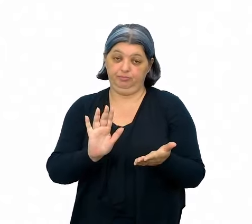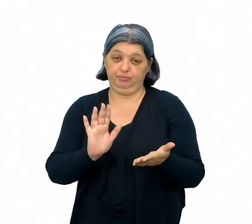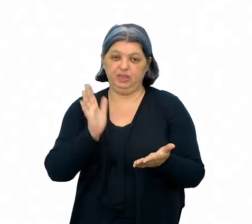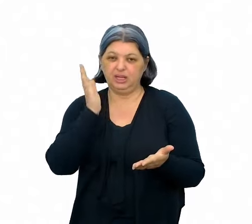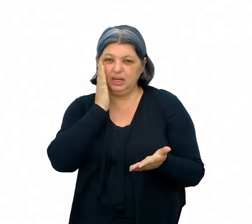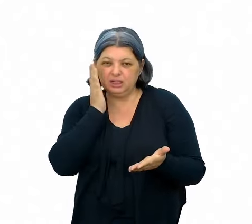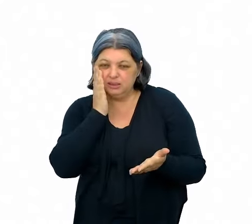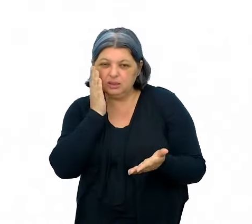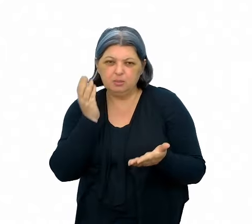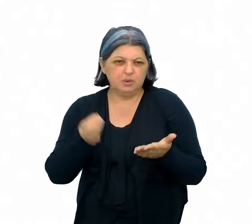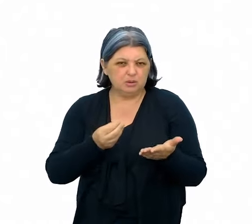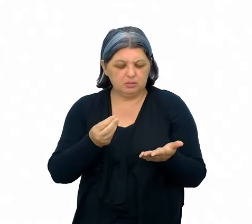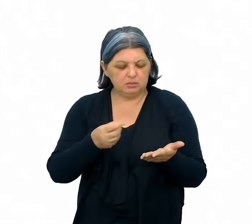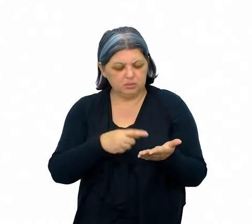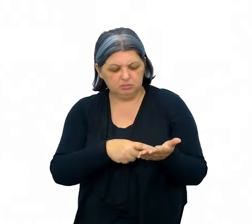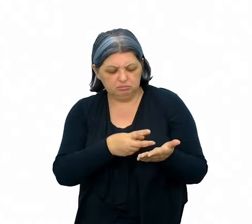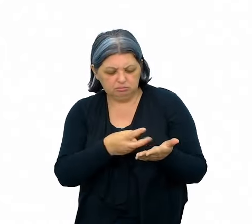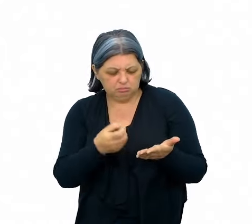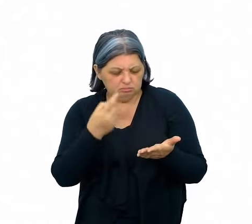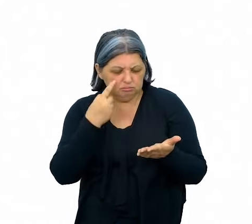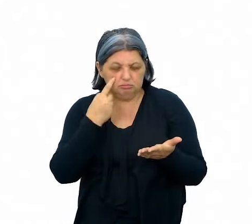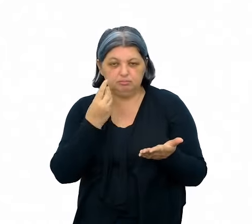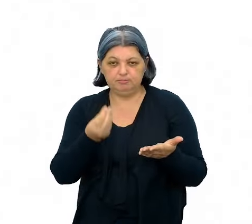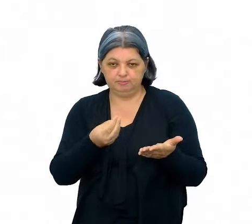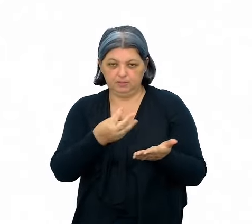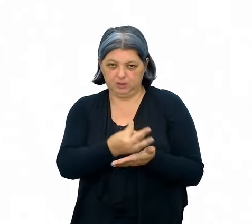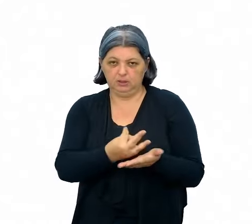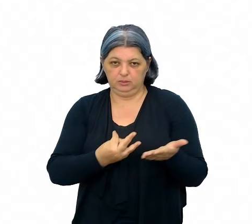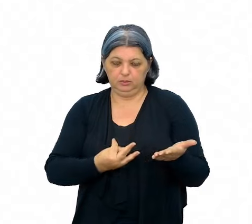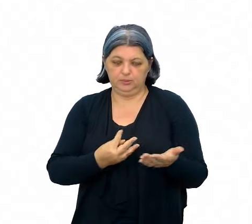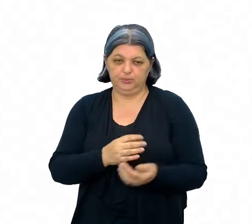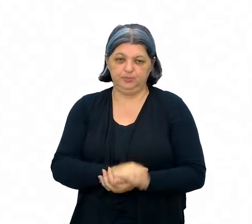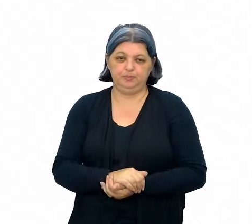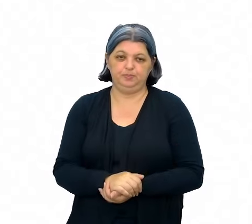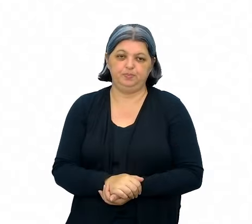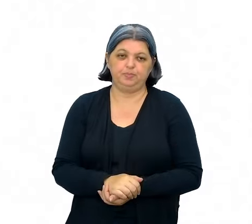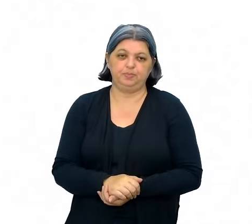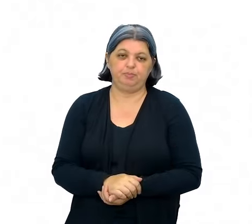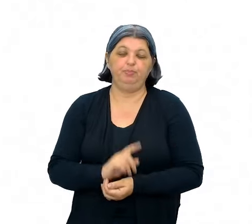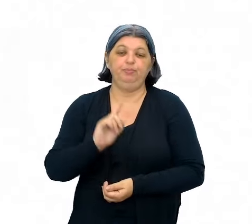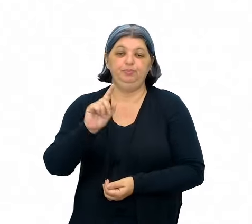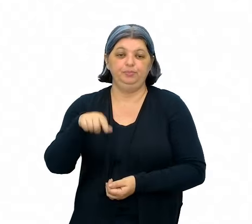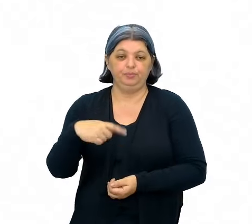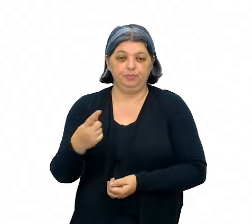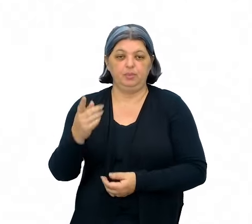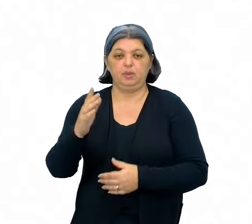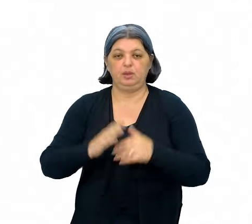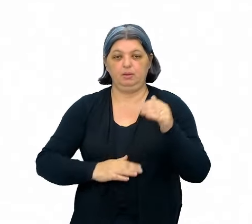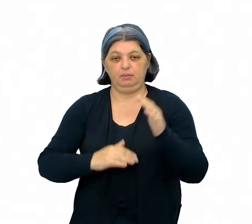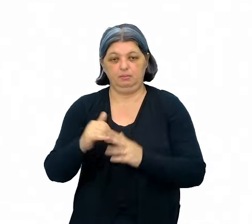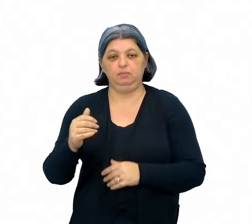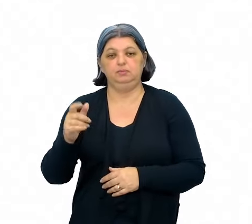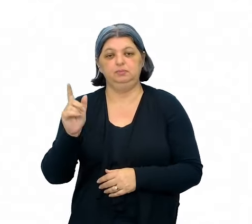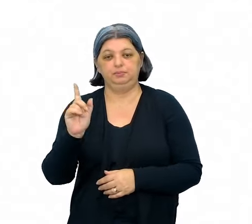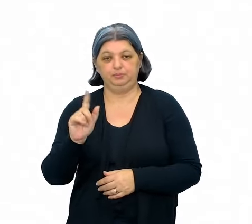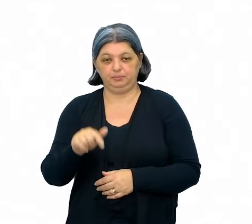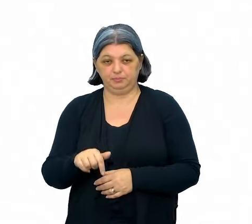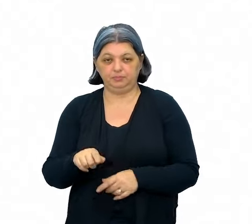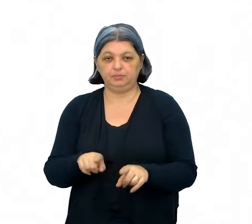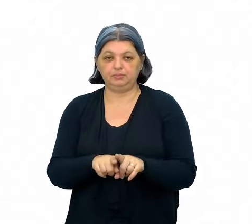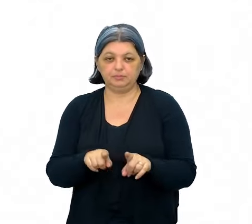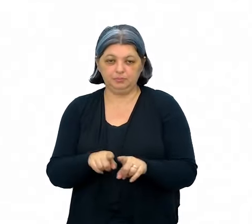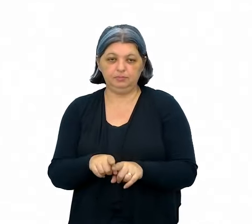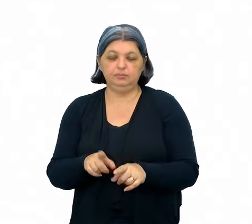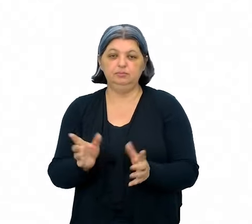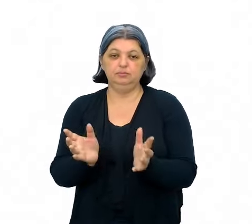sabe digitar esse texto. Depois nós temos a habilidade 17, que também é do